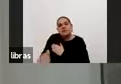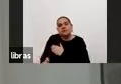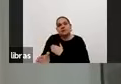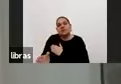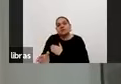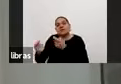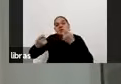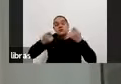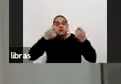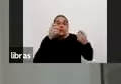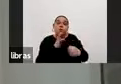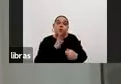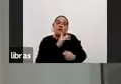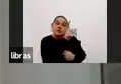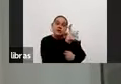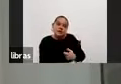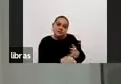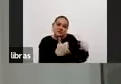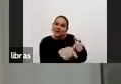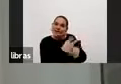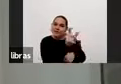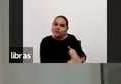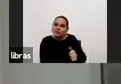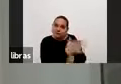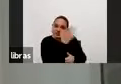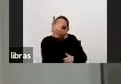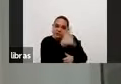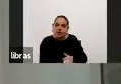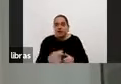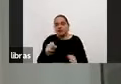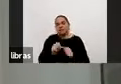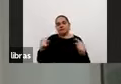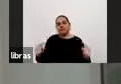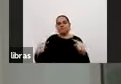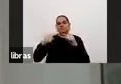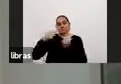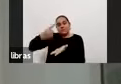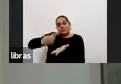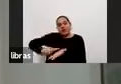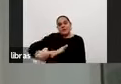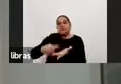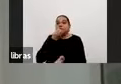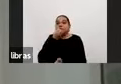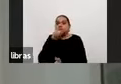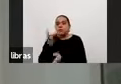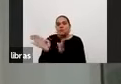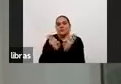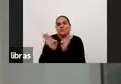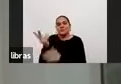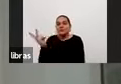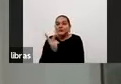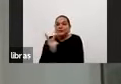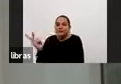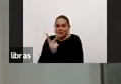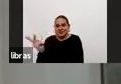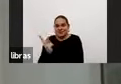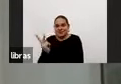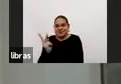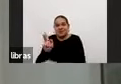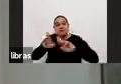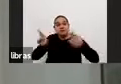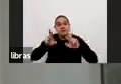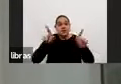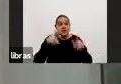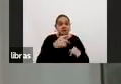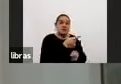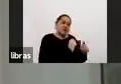daquele trabalhador, e aí sim fechar um acordo, né, acertar um acordo que tenha mais a ver com a necessidade e com as possibilidades de